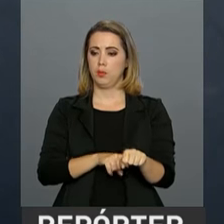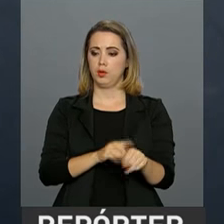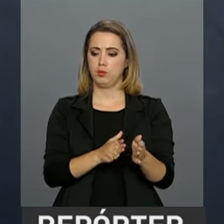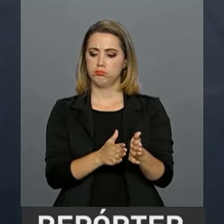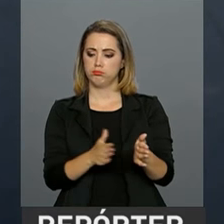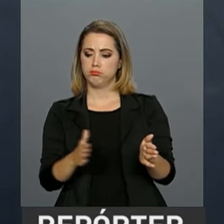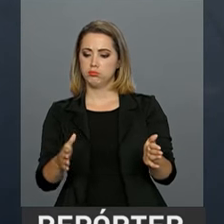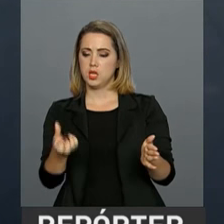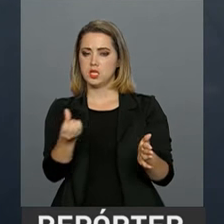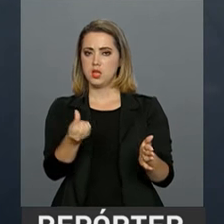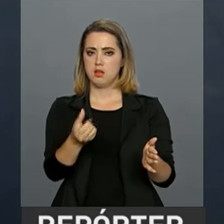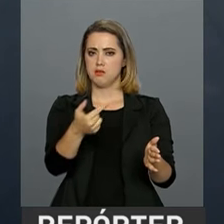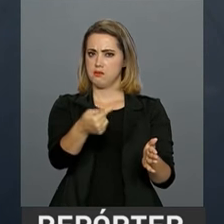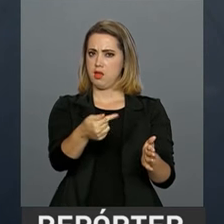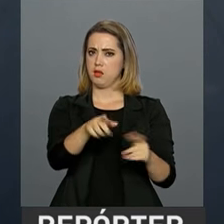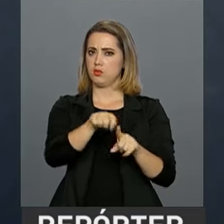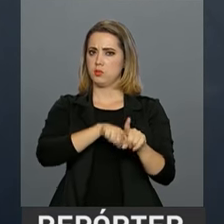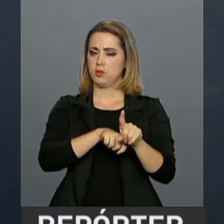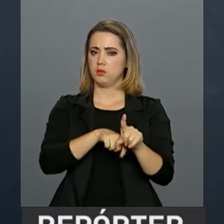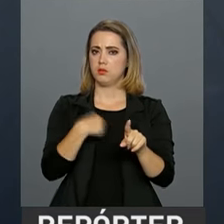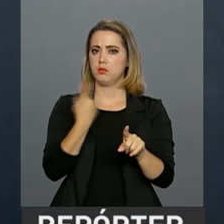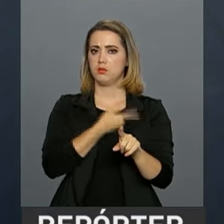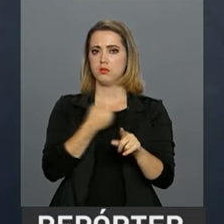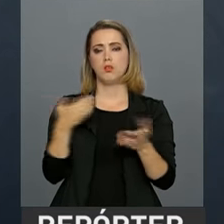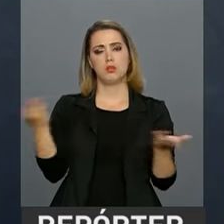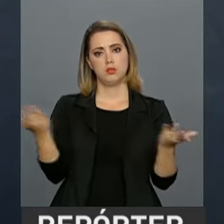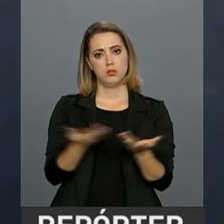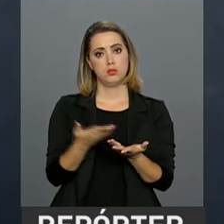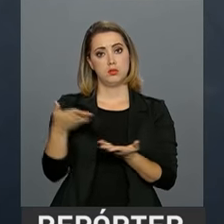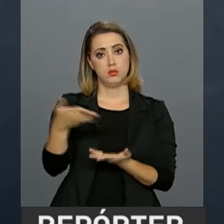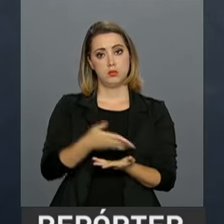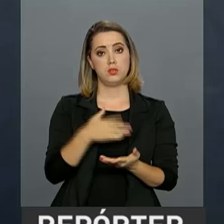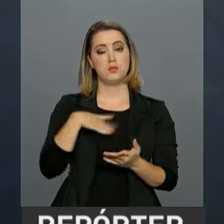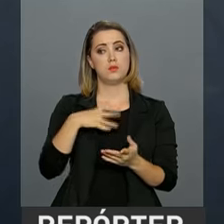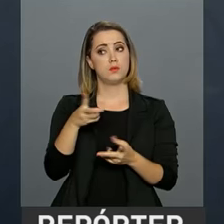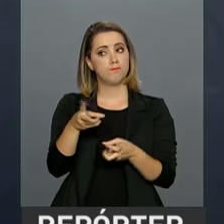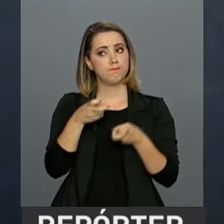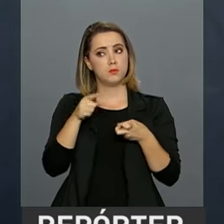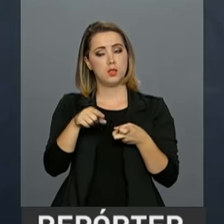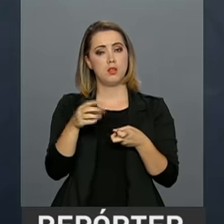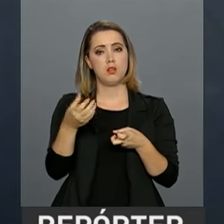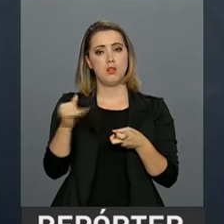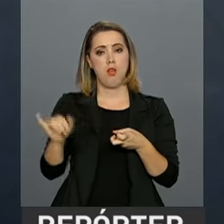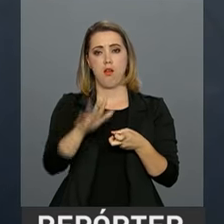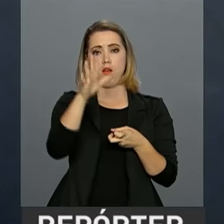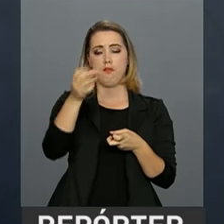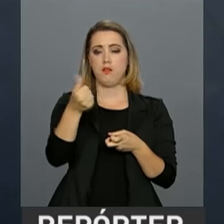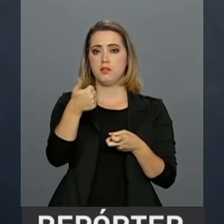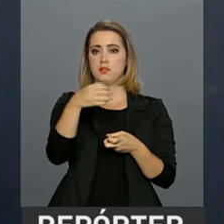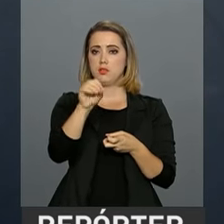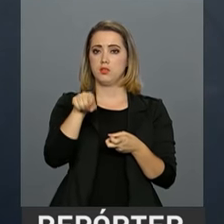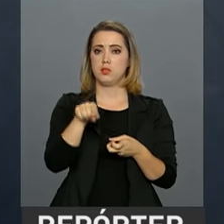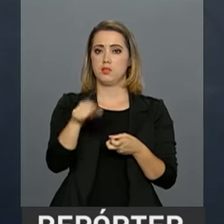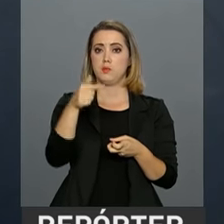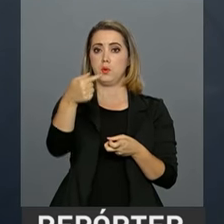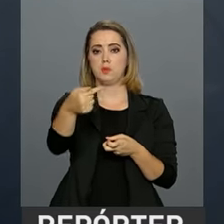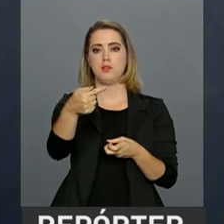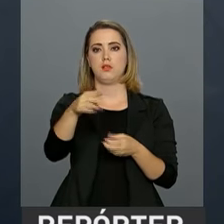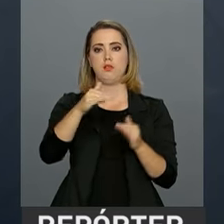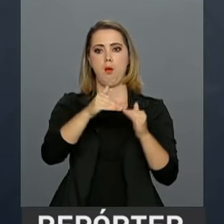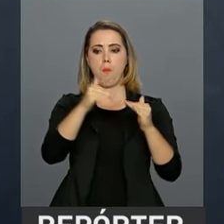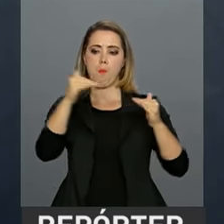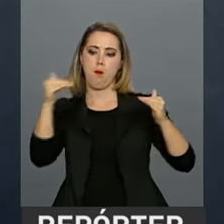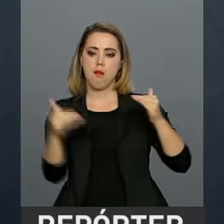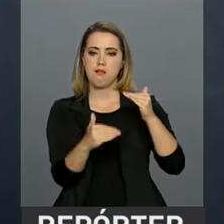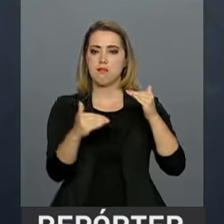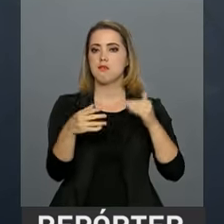6, 7 meses, menos de 6, 7 meses, nós viéssemos de uma previsão inflacionária de 10,70 para